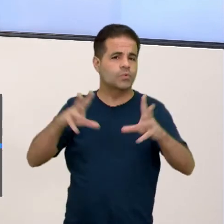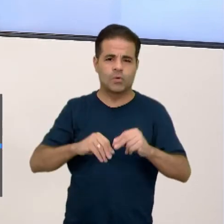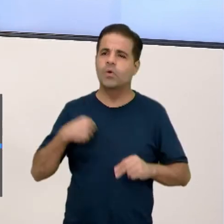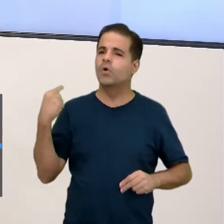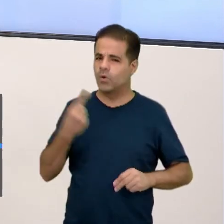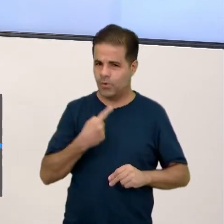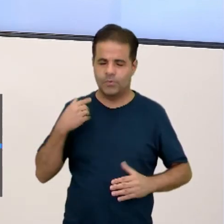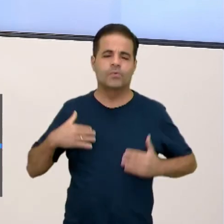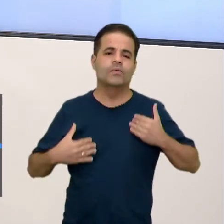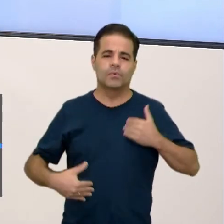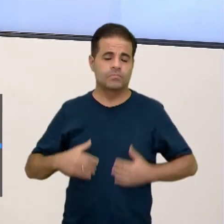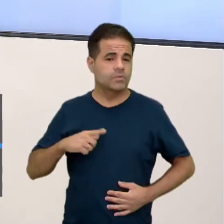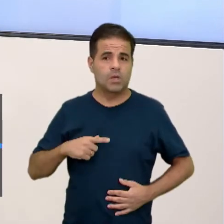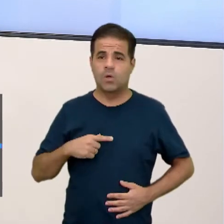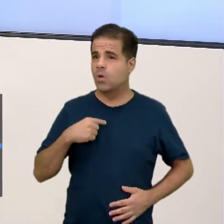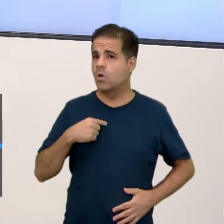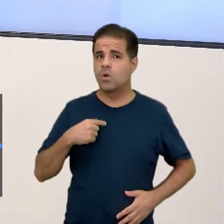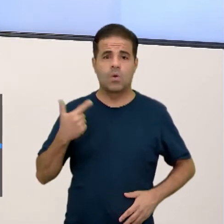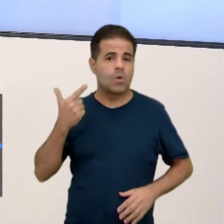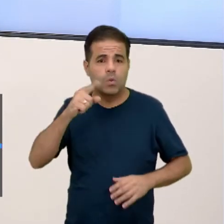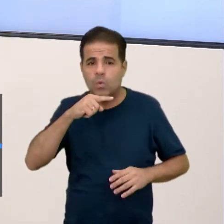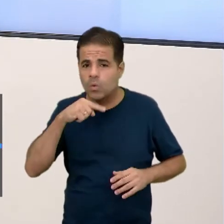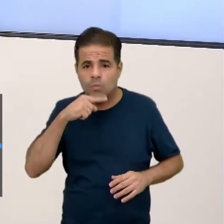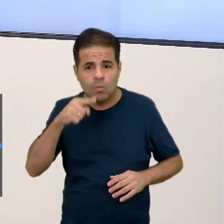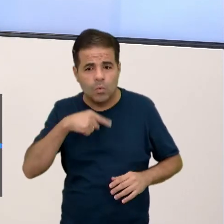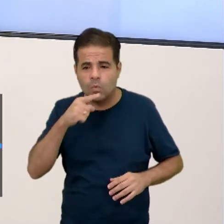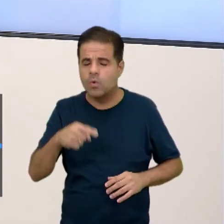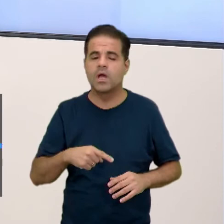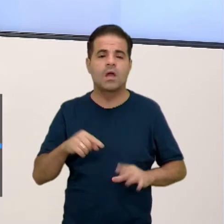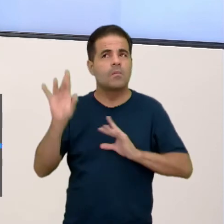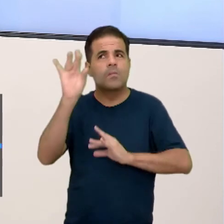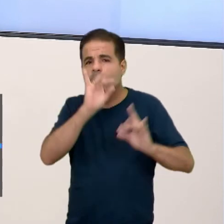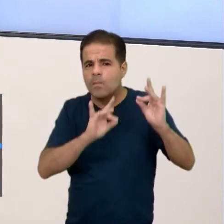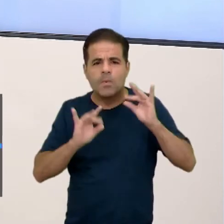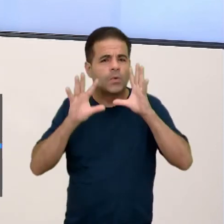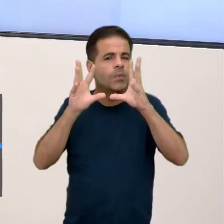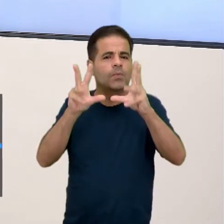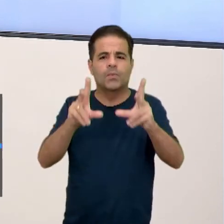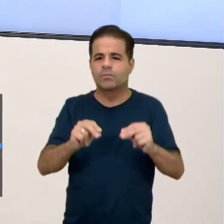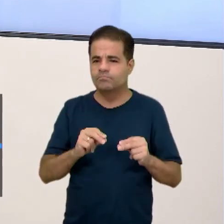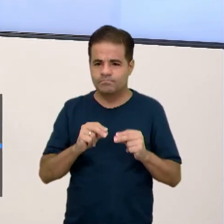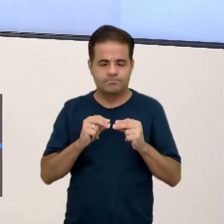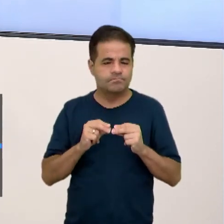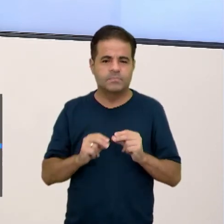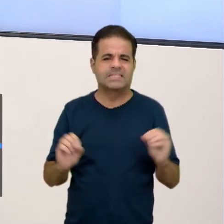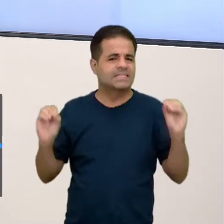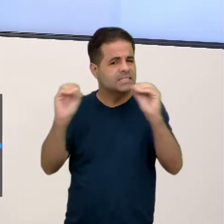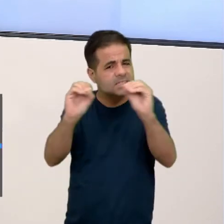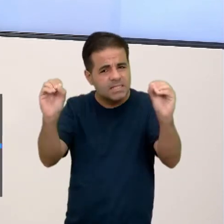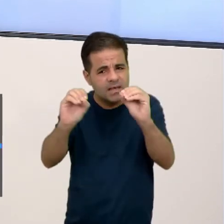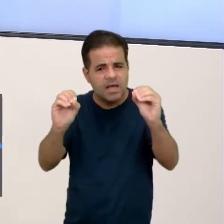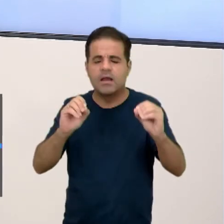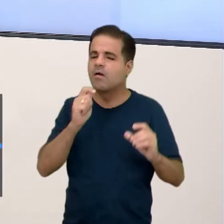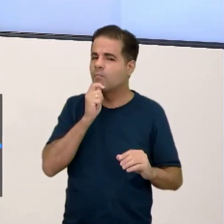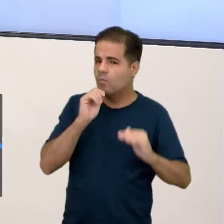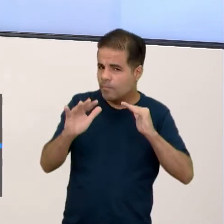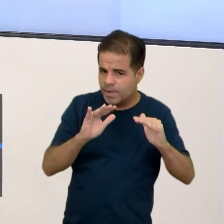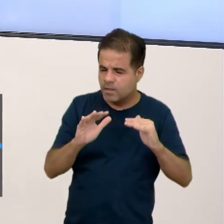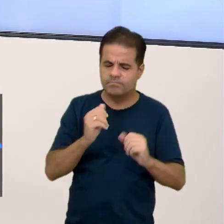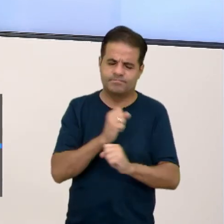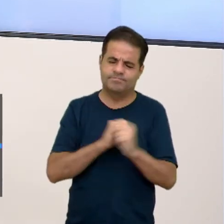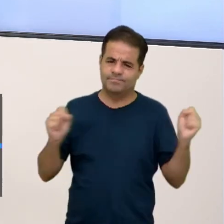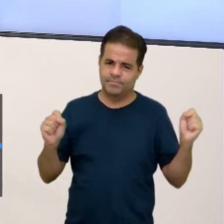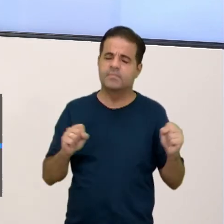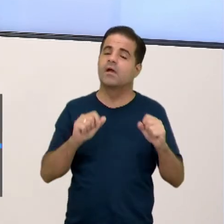tem, tá certo? Nenhum corpo consegue ficar com suas partículas totalmente zeradas, sem movimento, tá? Então é